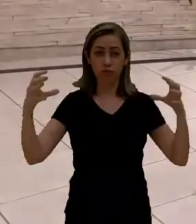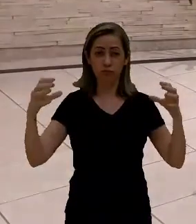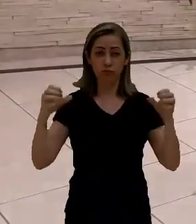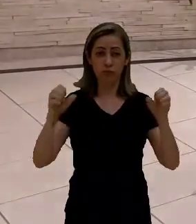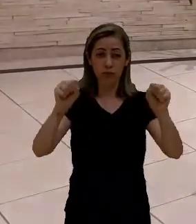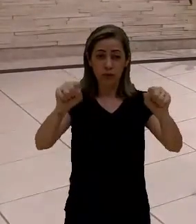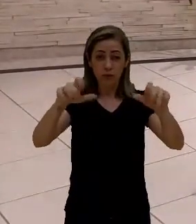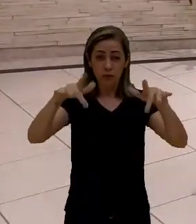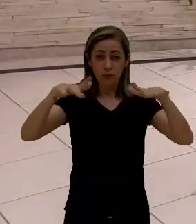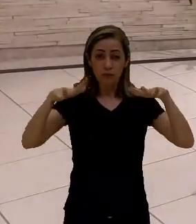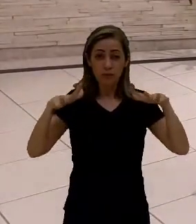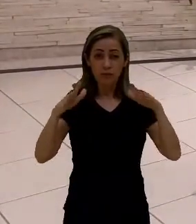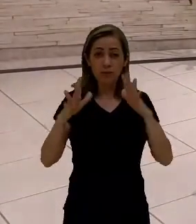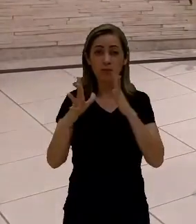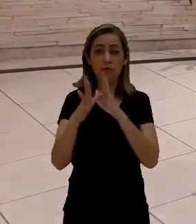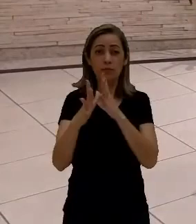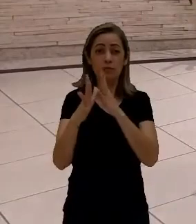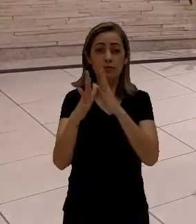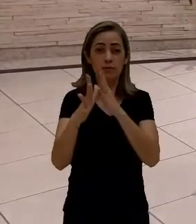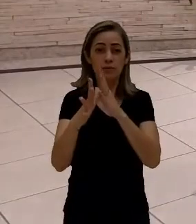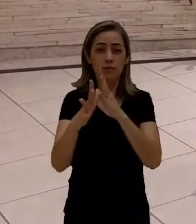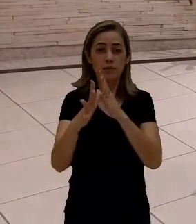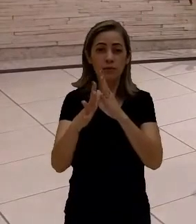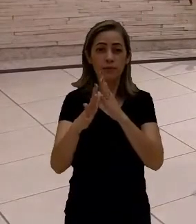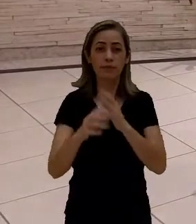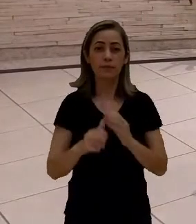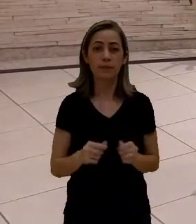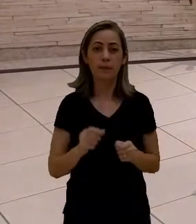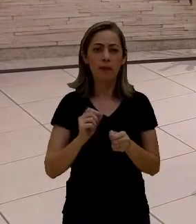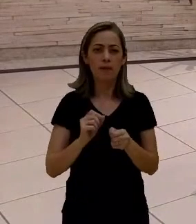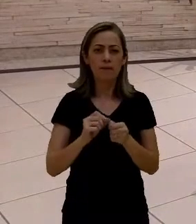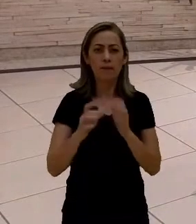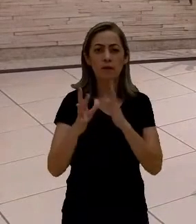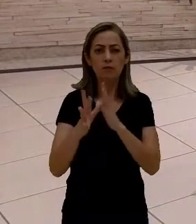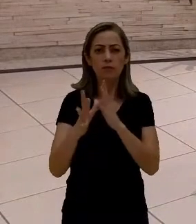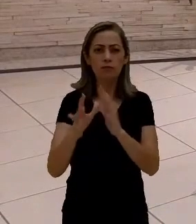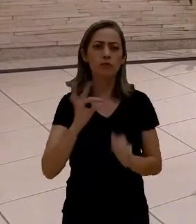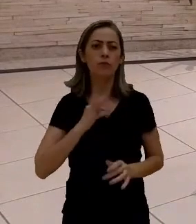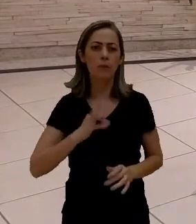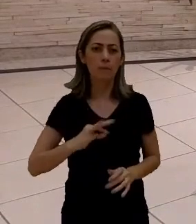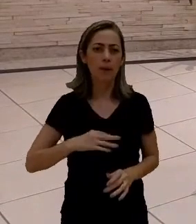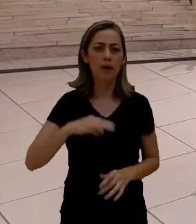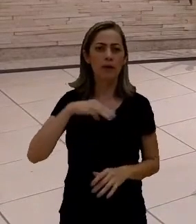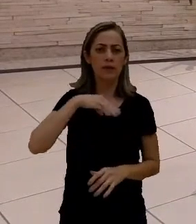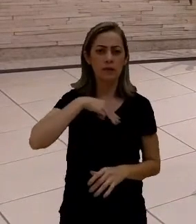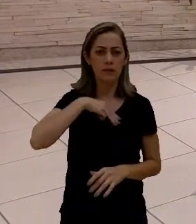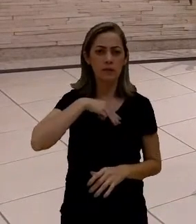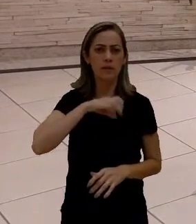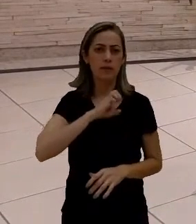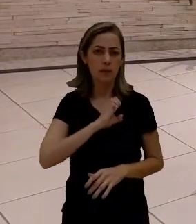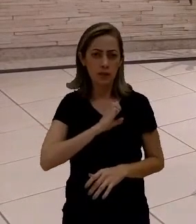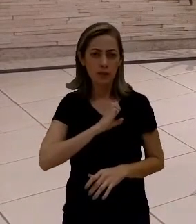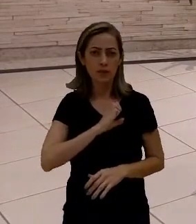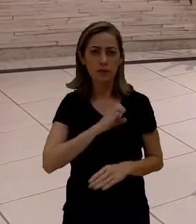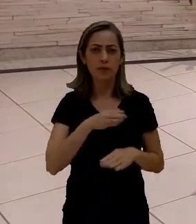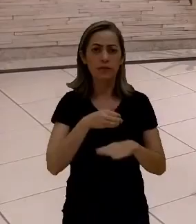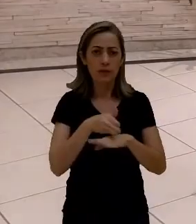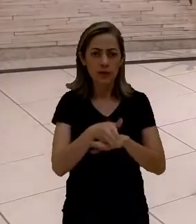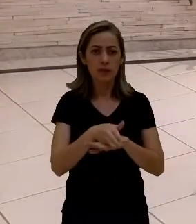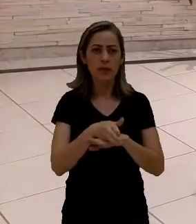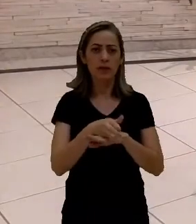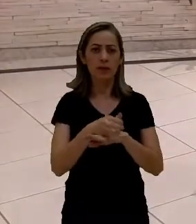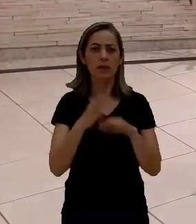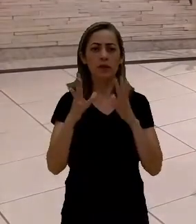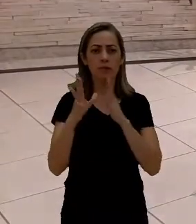a entrar não colocar osr os ministros para entrar de lá durante a durante pandemia